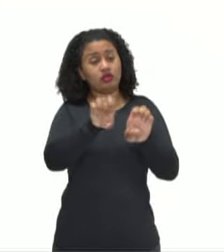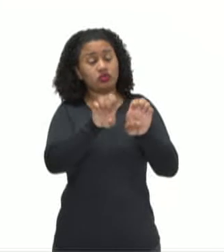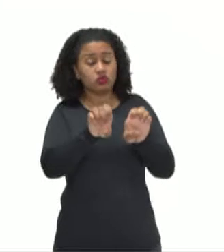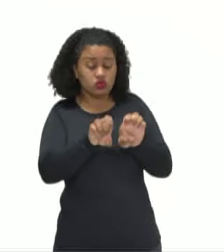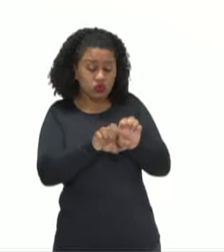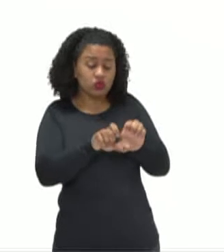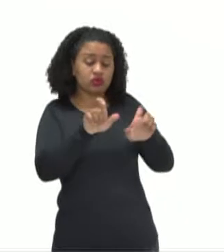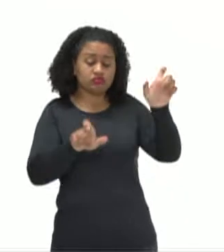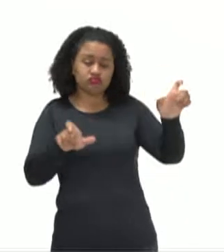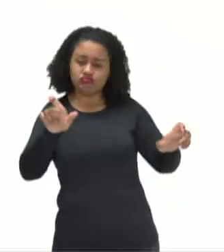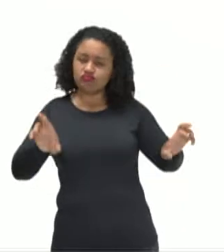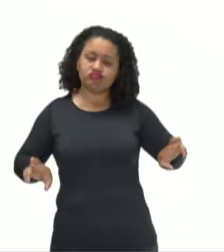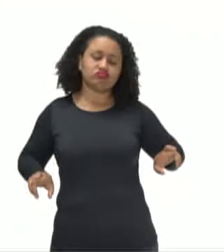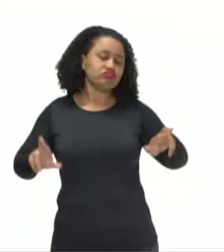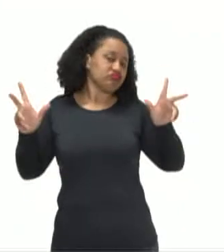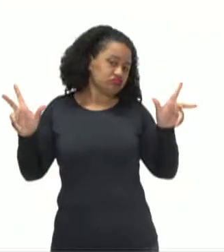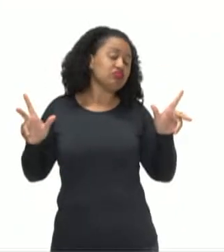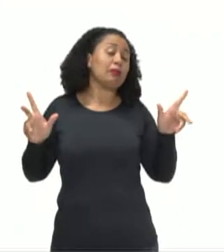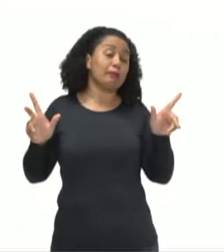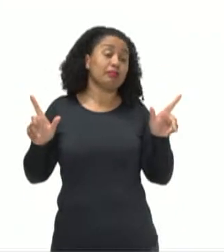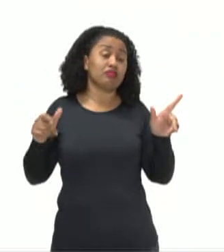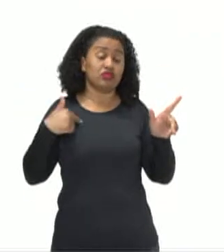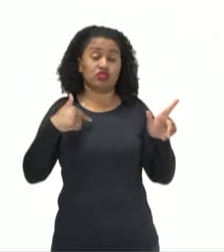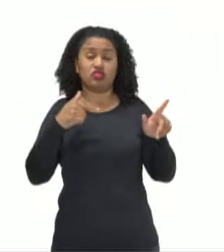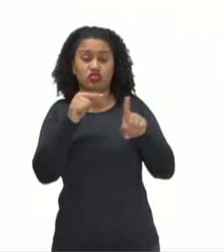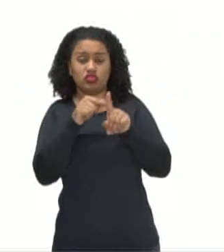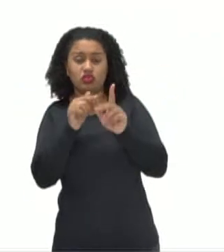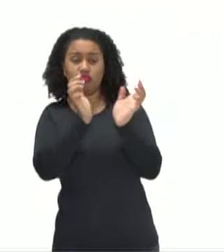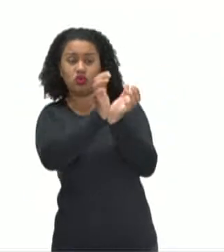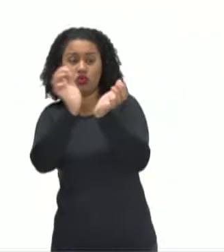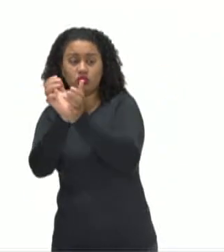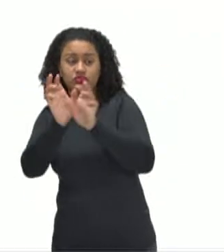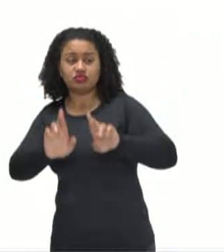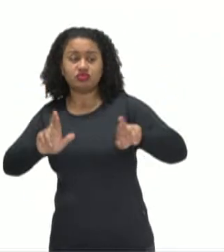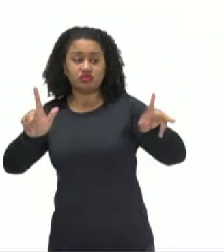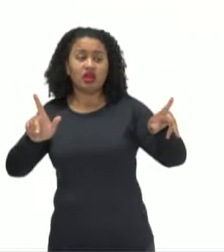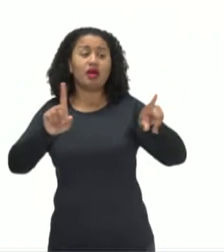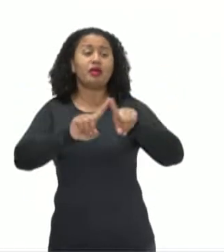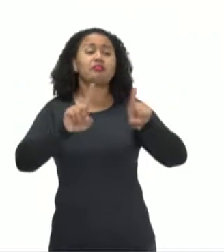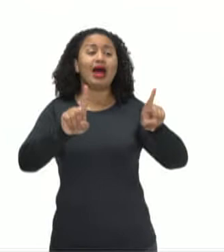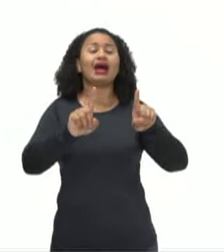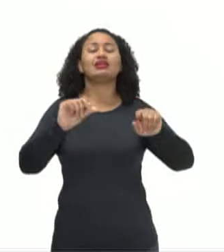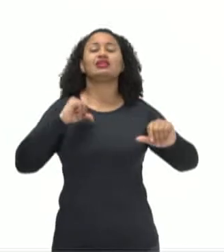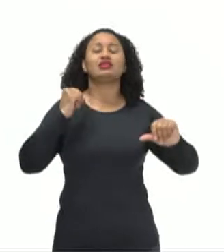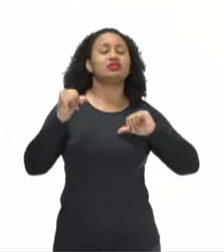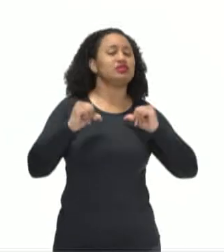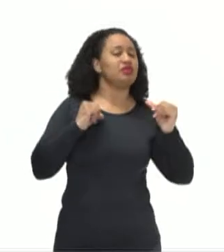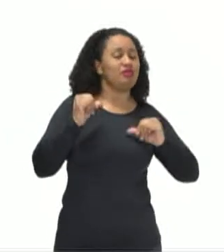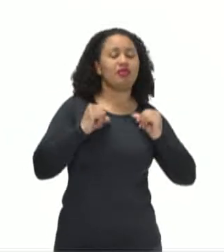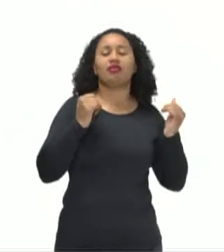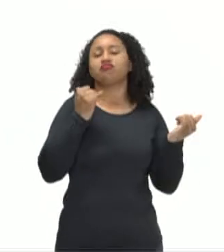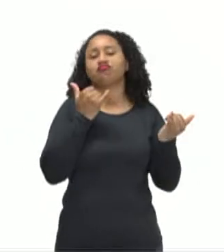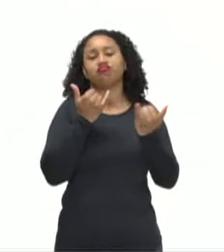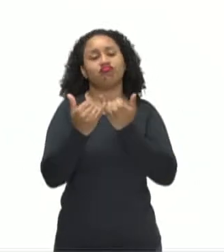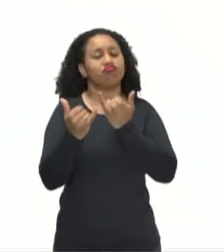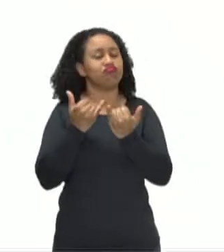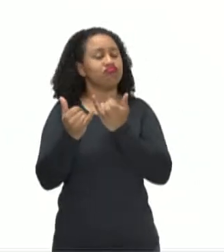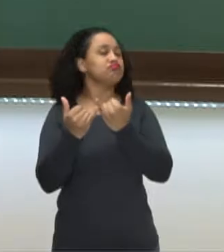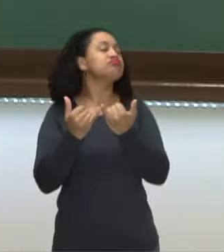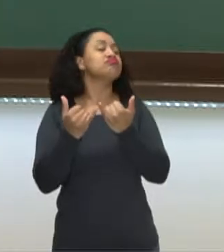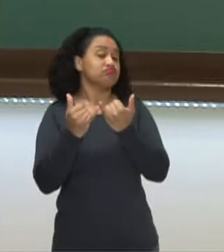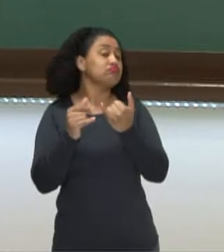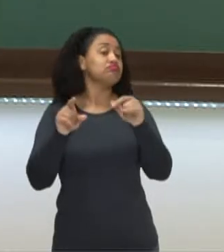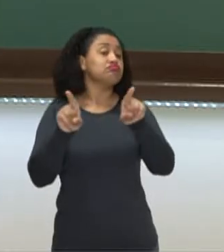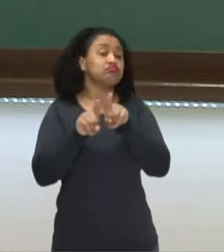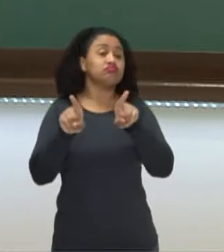de indivíduos diferentes, espécies que são distintas, com anatomias semelhantes